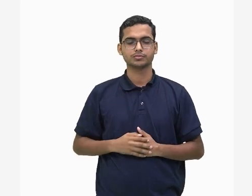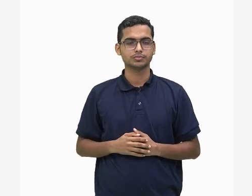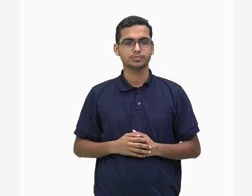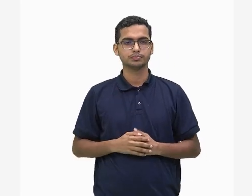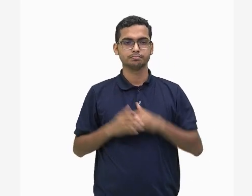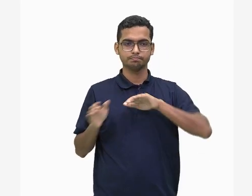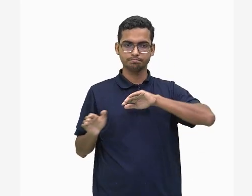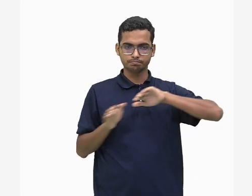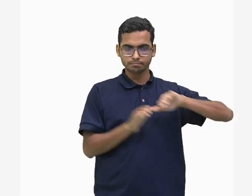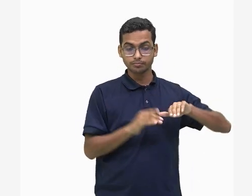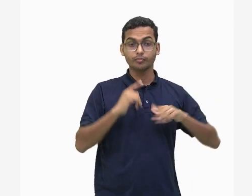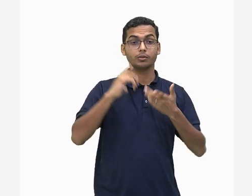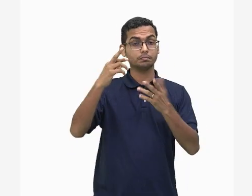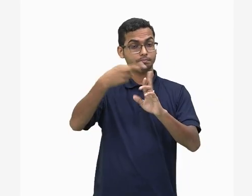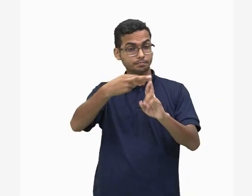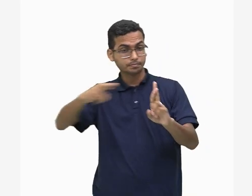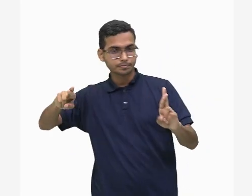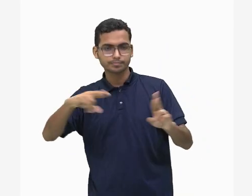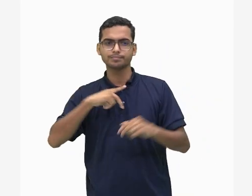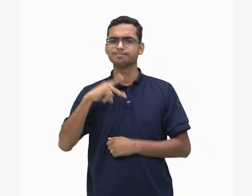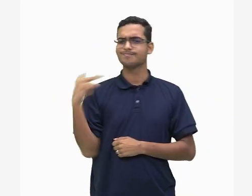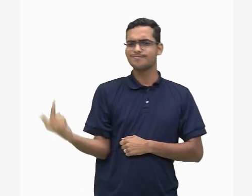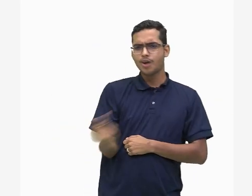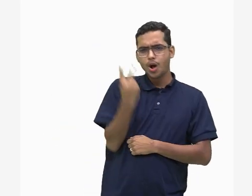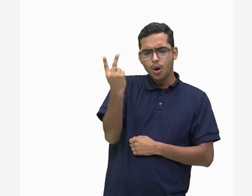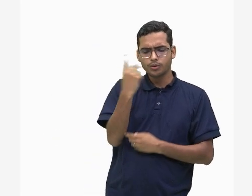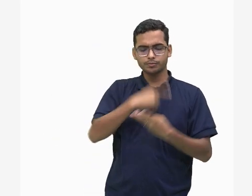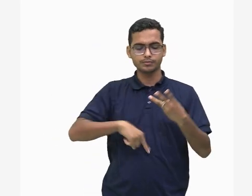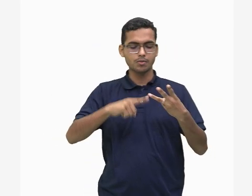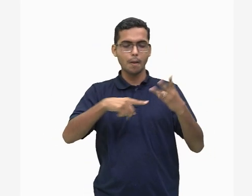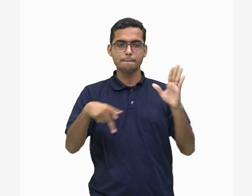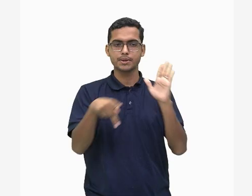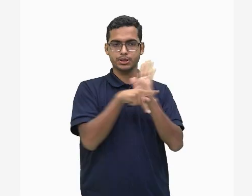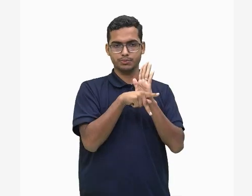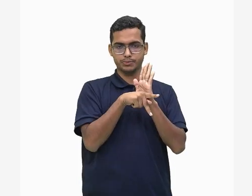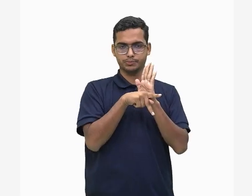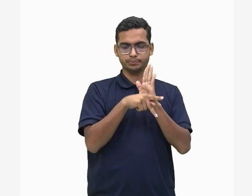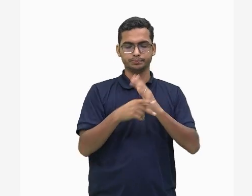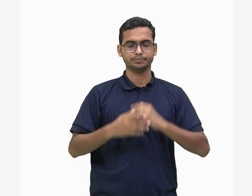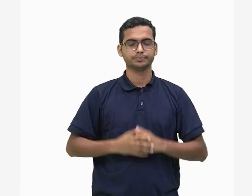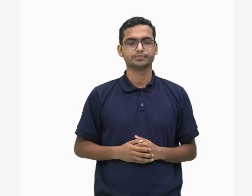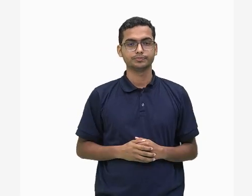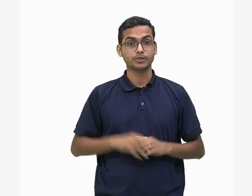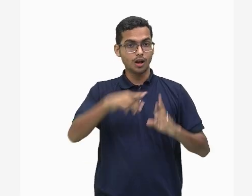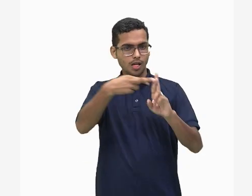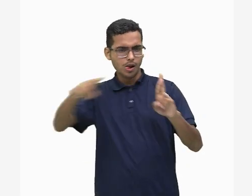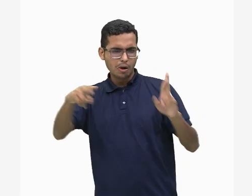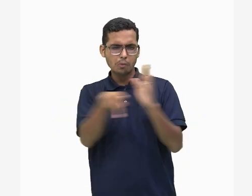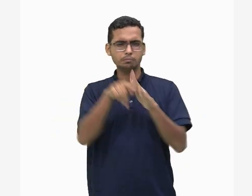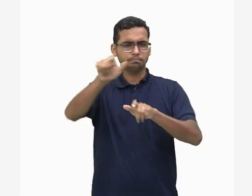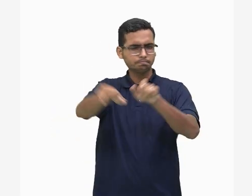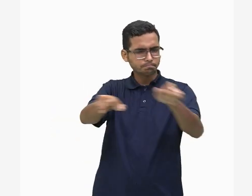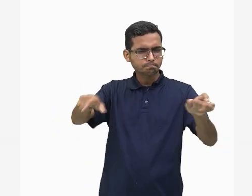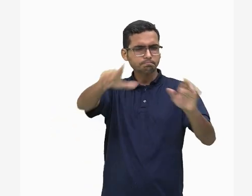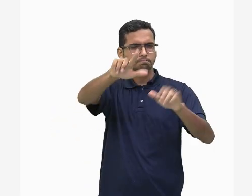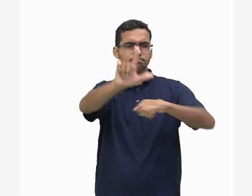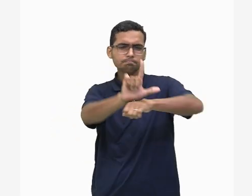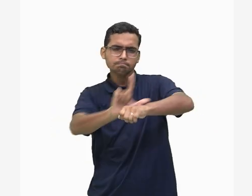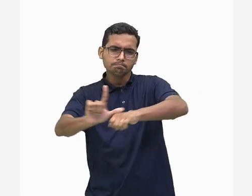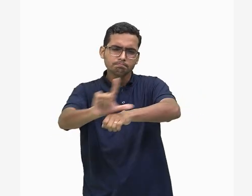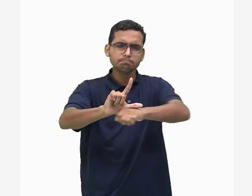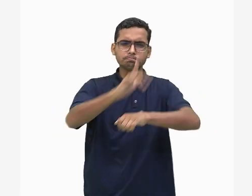de valores e princípios de uma pessoa. A religião, principalmente por meio dos líderes